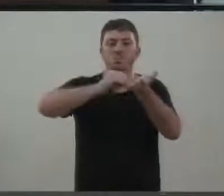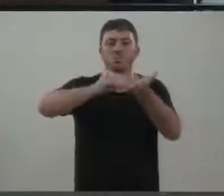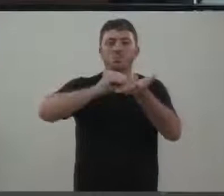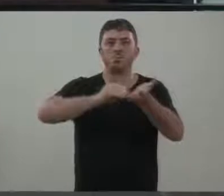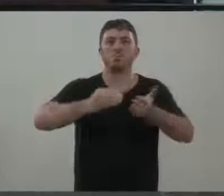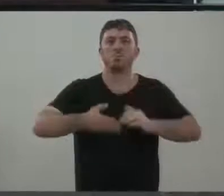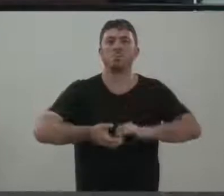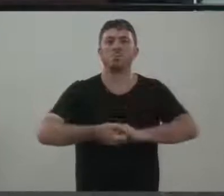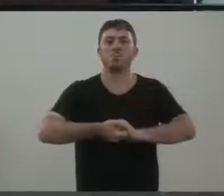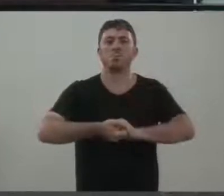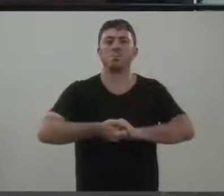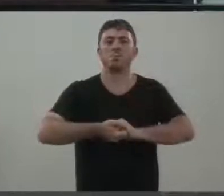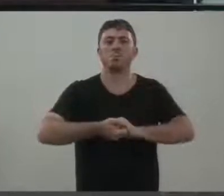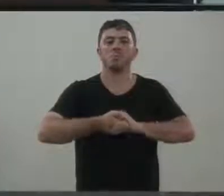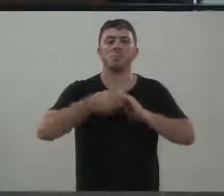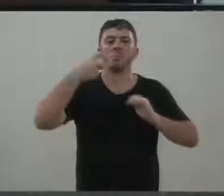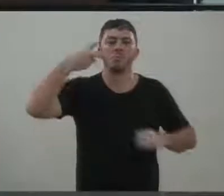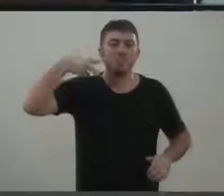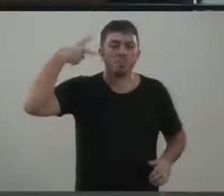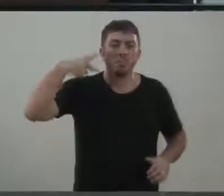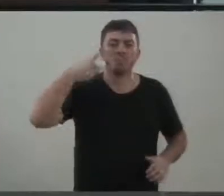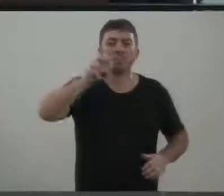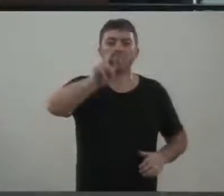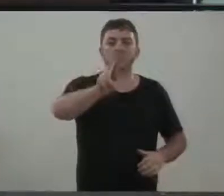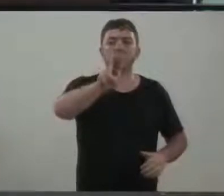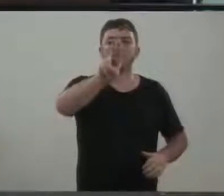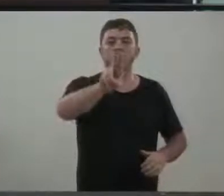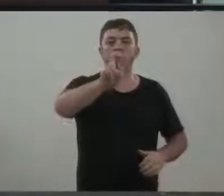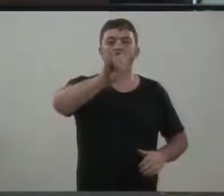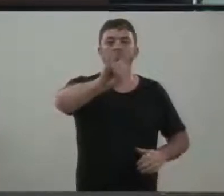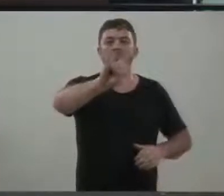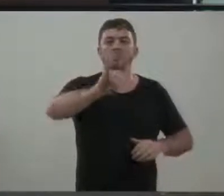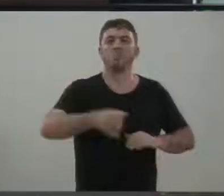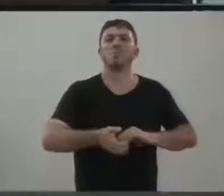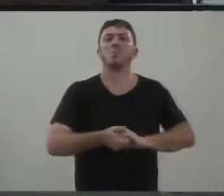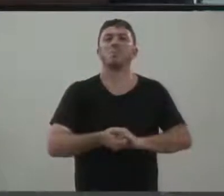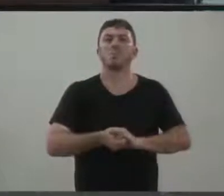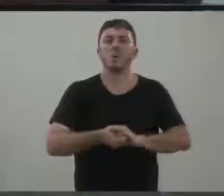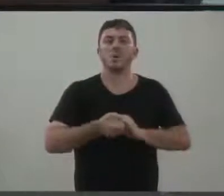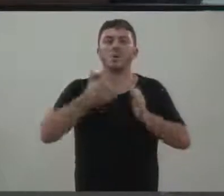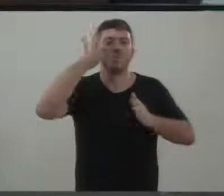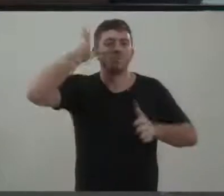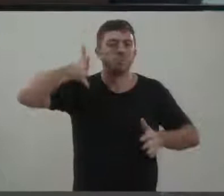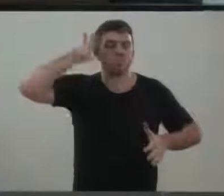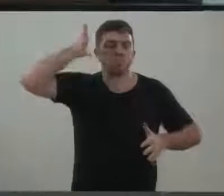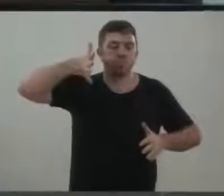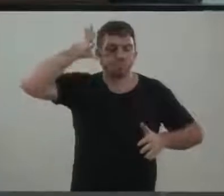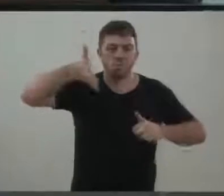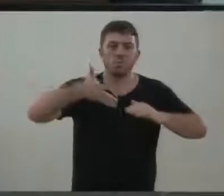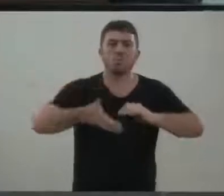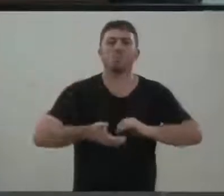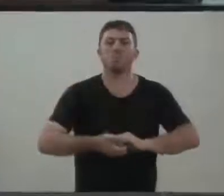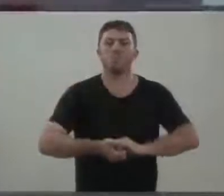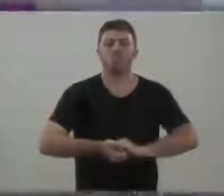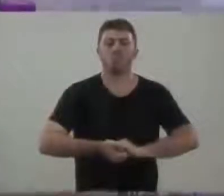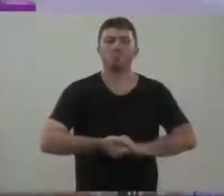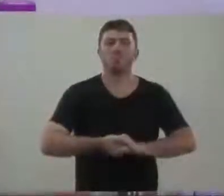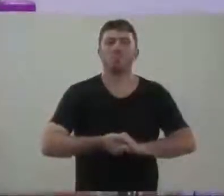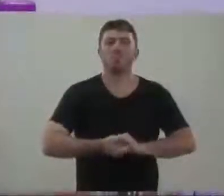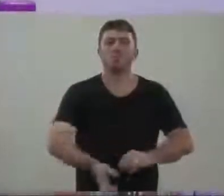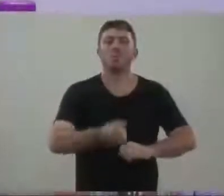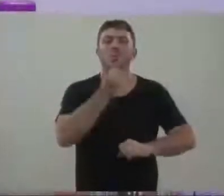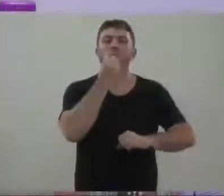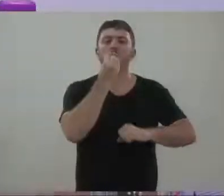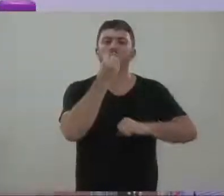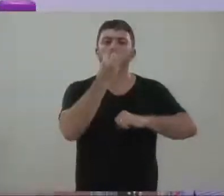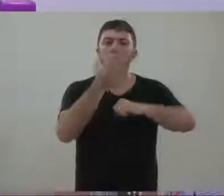chamada. Vereador Rui Macaxeira. Eu peço a palavra. Com a palavra, o vereador Rui Macaxeira. Boa noite,